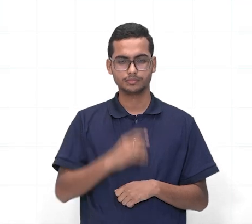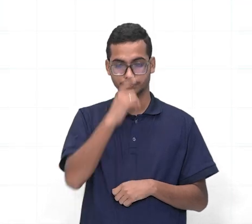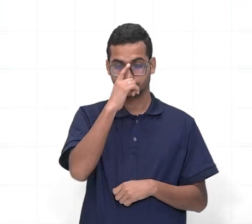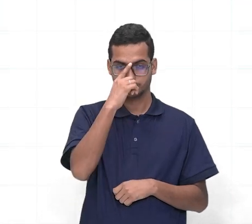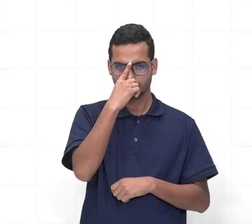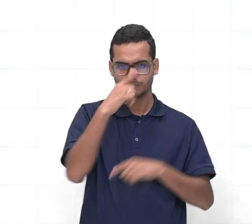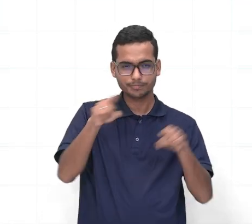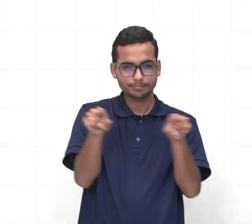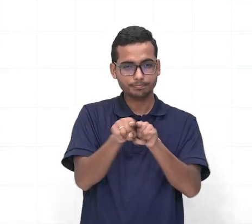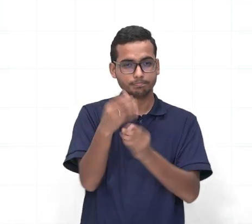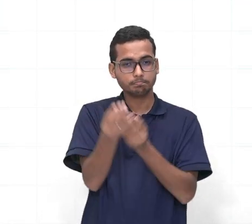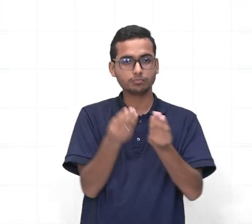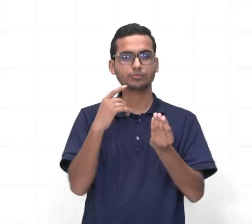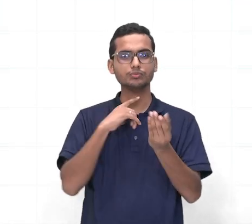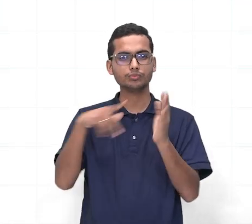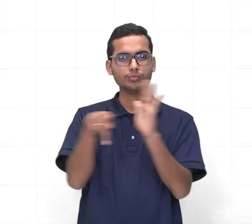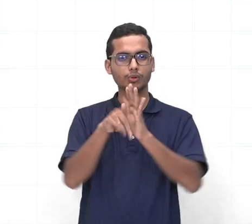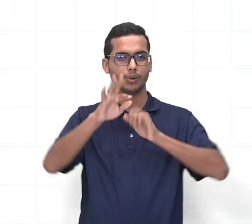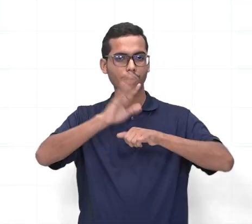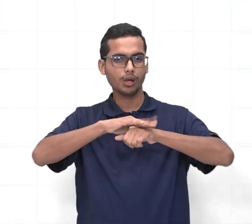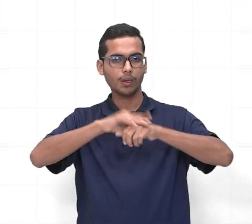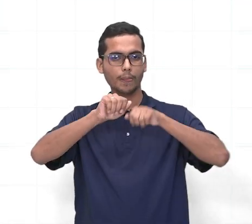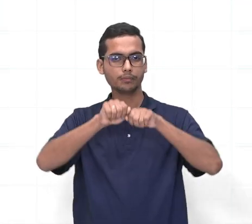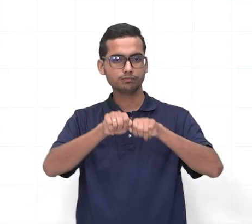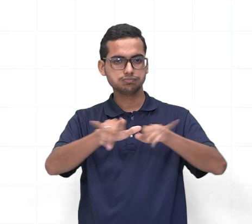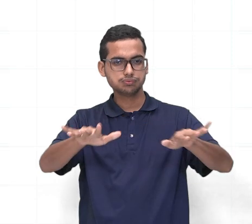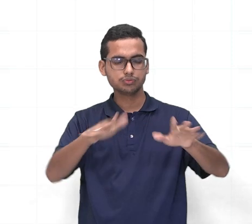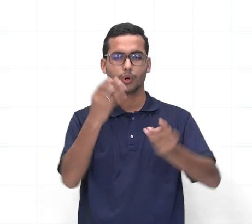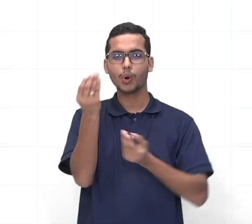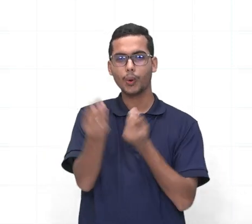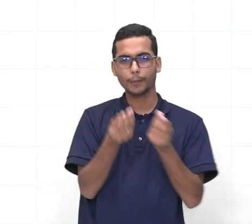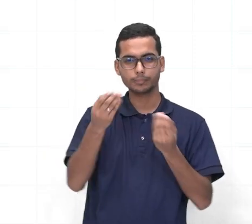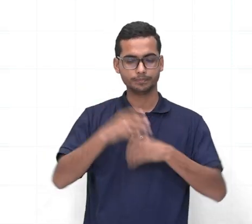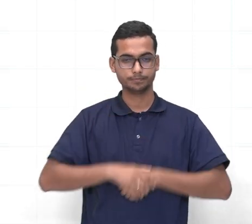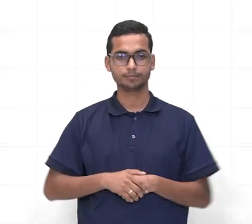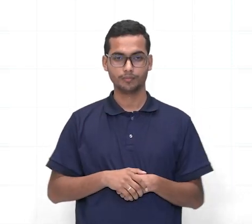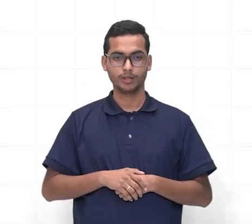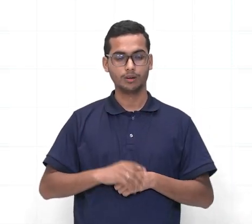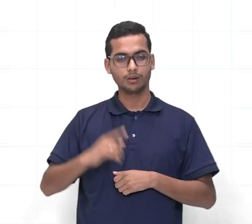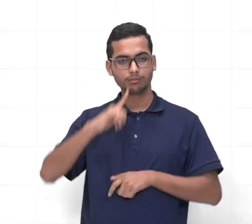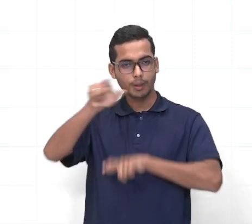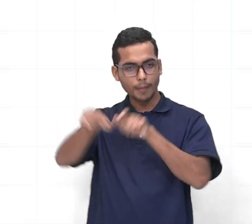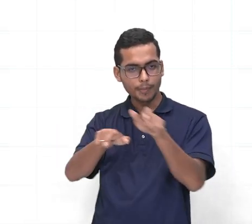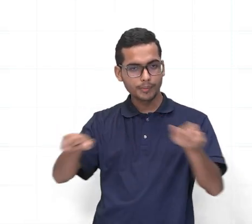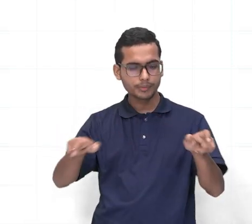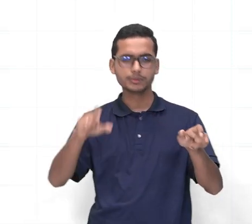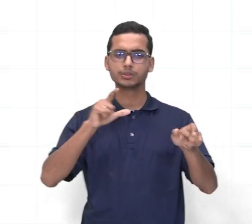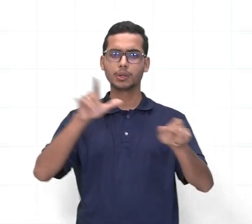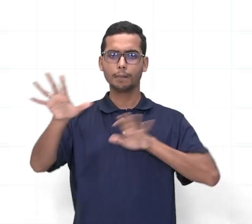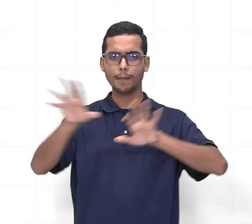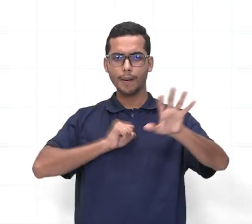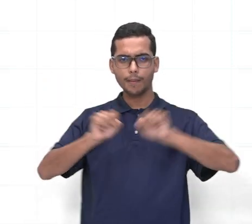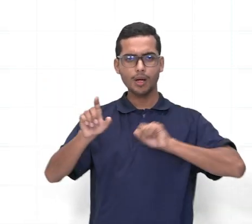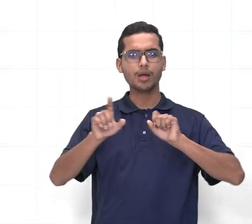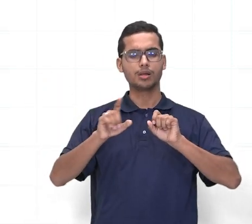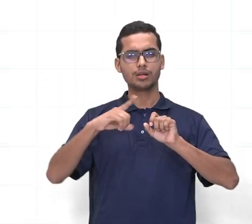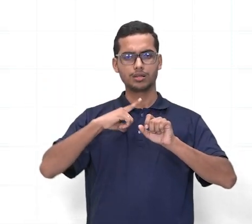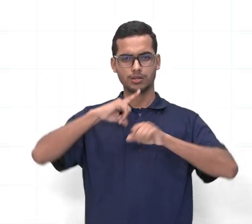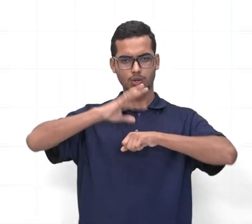Através, né, dos mecanismos de transmissão das doenças. Se esse mecanismo